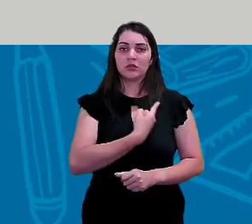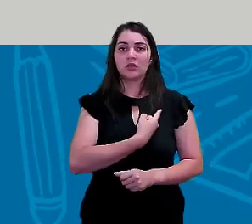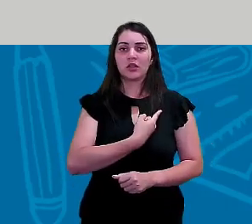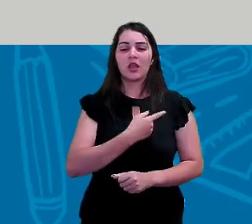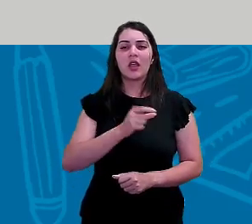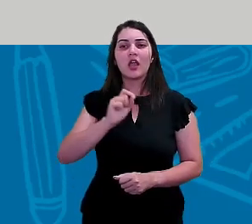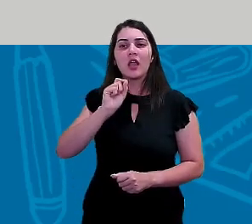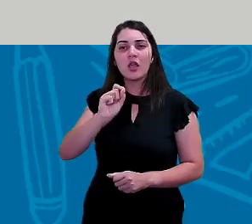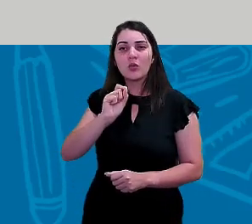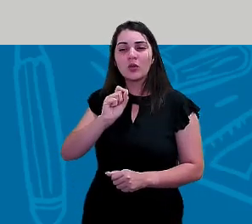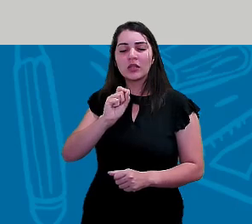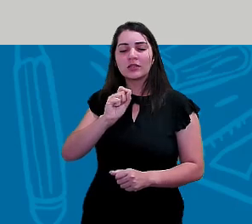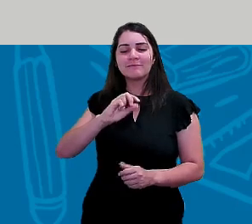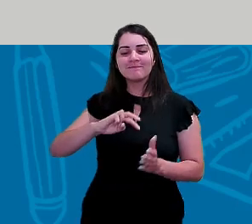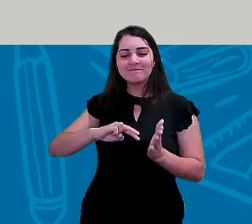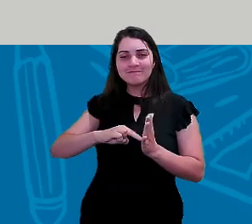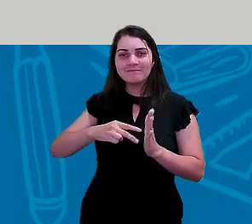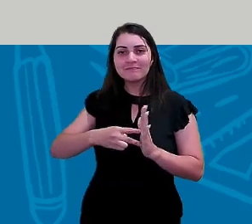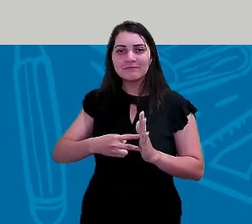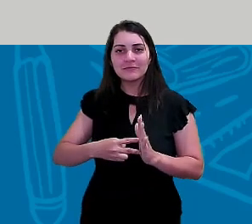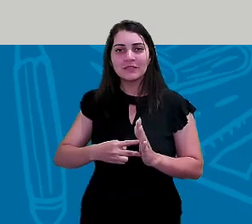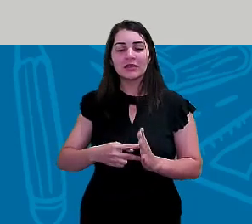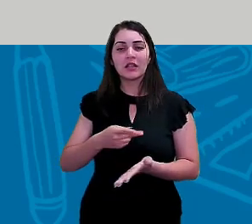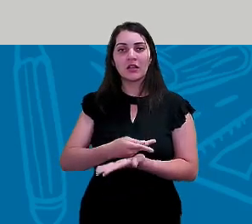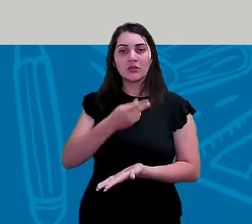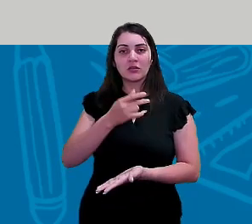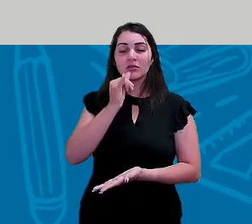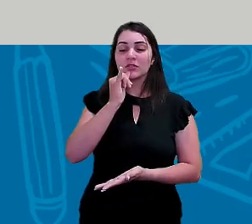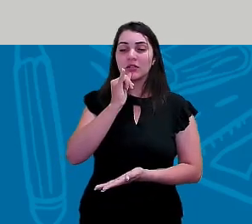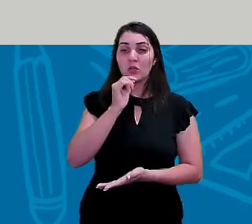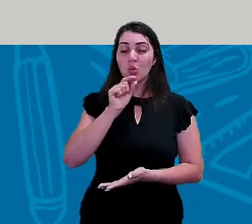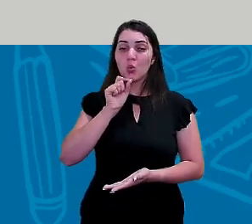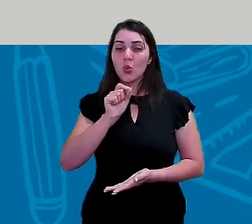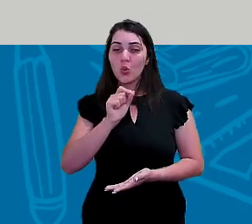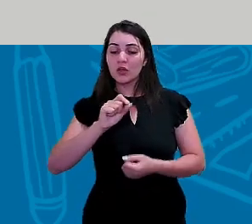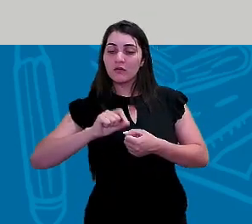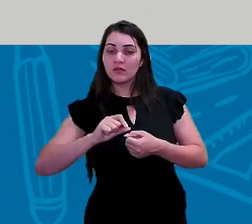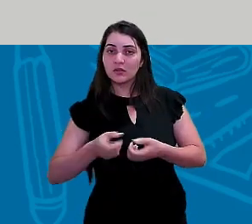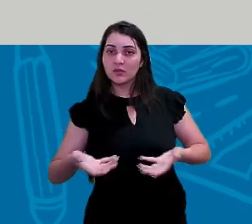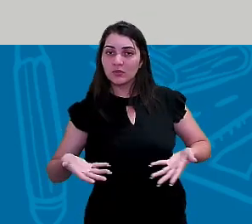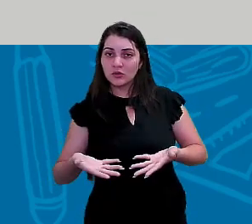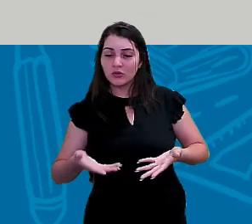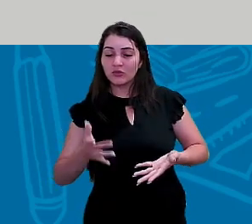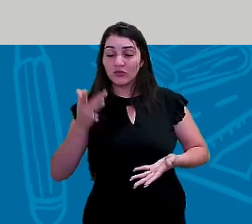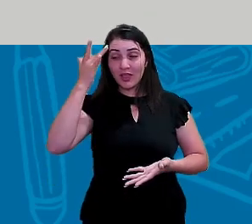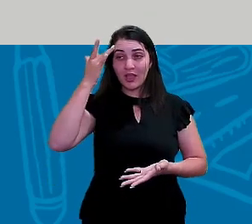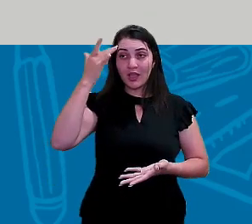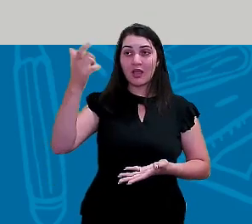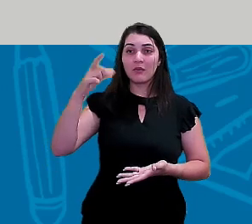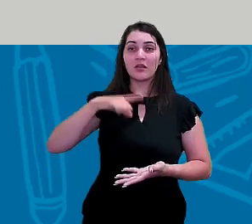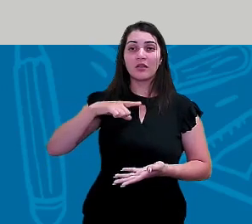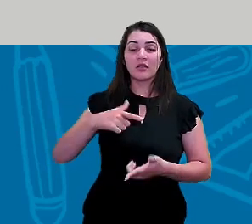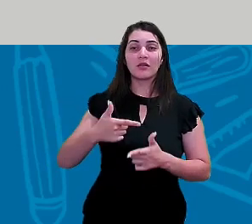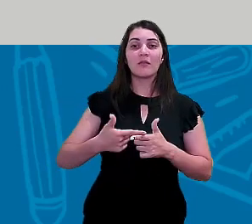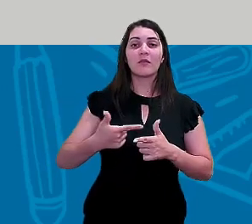de consequência. O que a gente faz hoje, amanhã tem uma certa consequência. Se a gente destrói um espaço